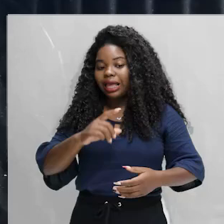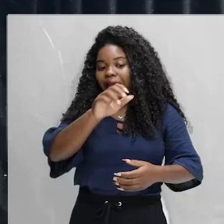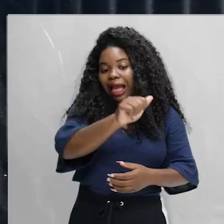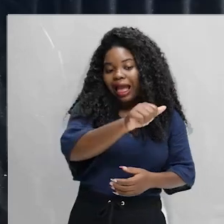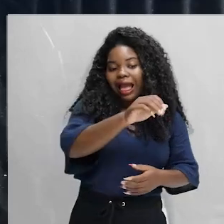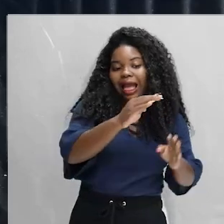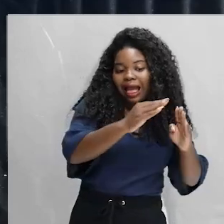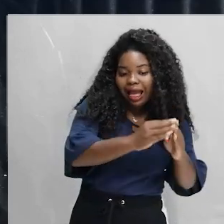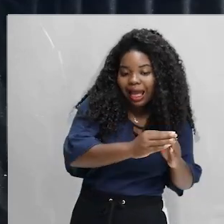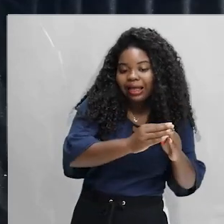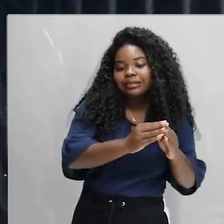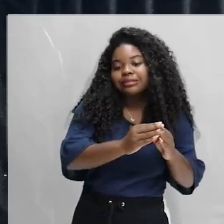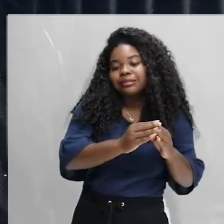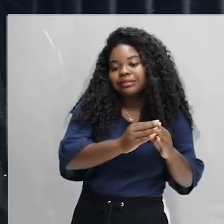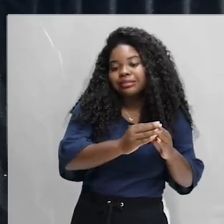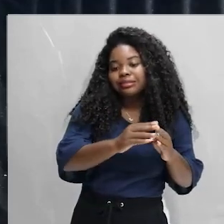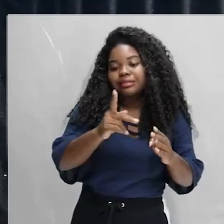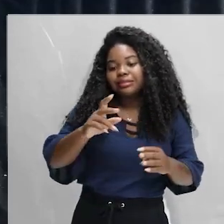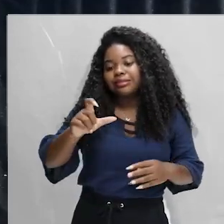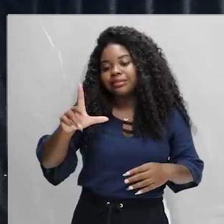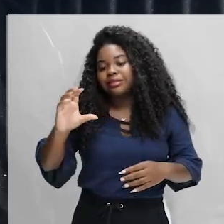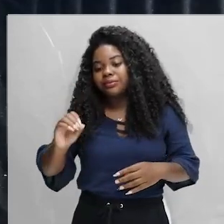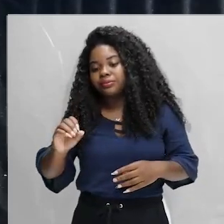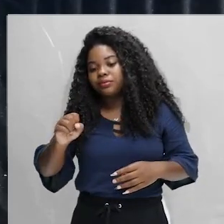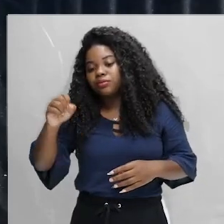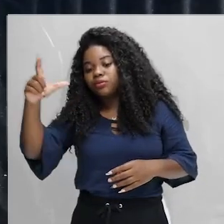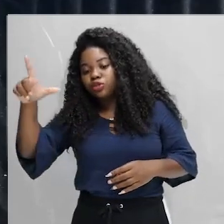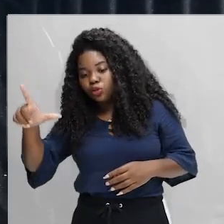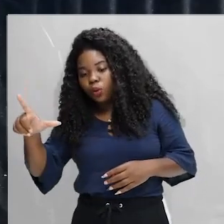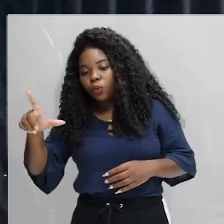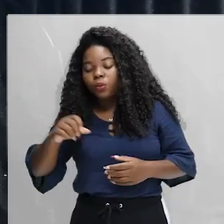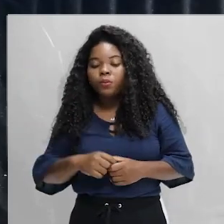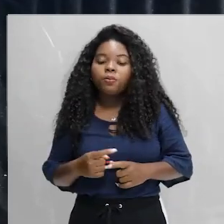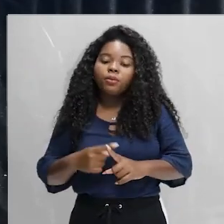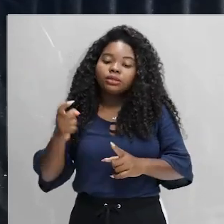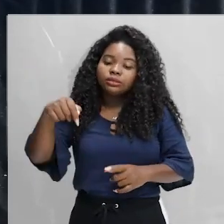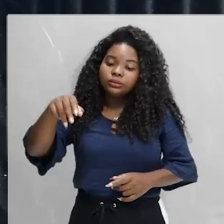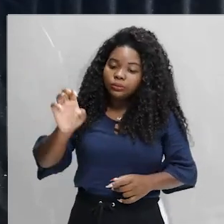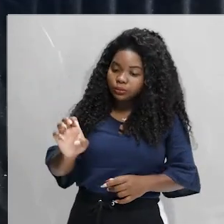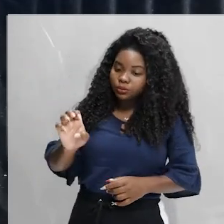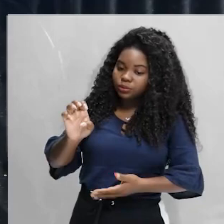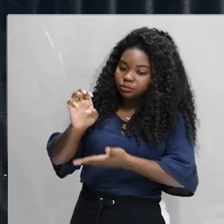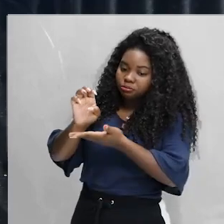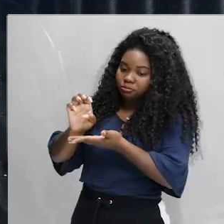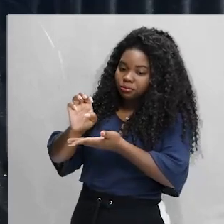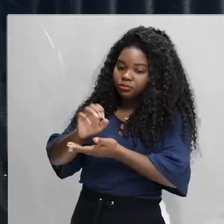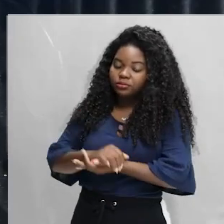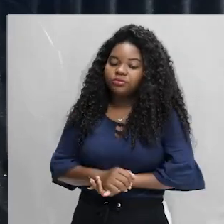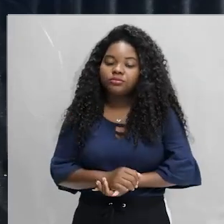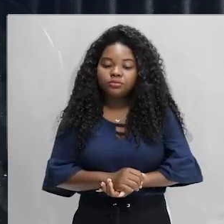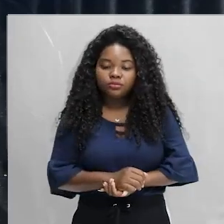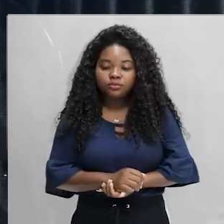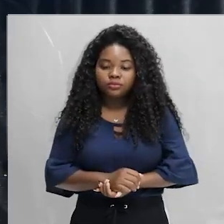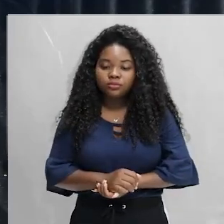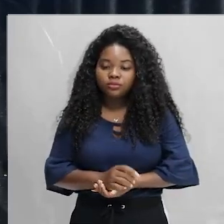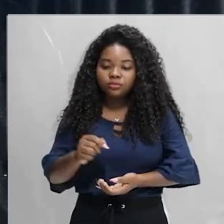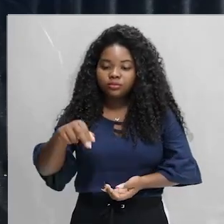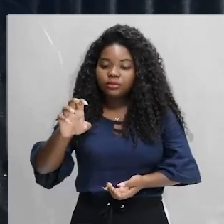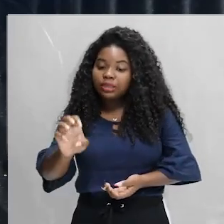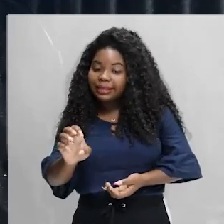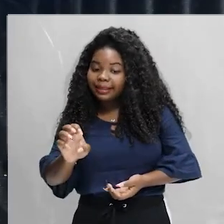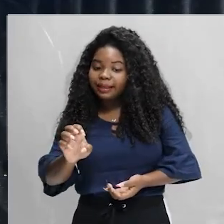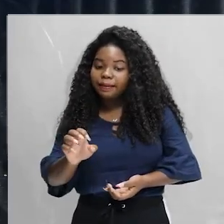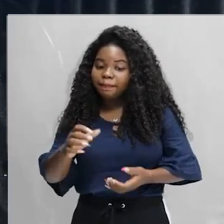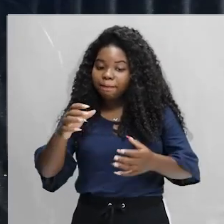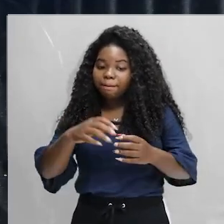casa banhada pelo sol nascente. Eu coloquei o que bem aqui, né? É a casa que é banhada